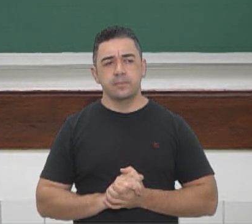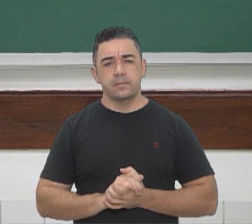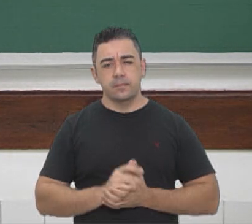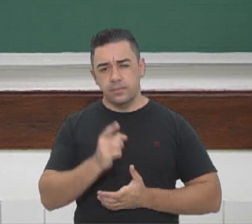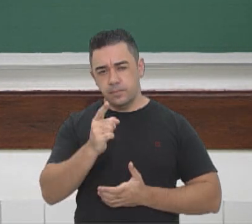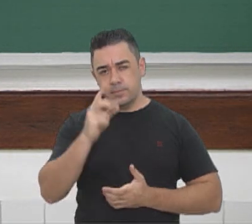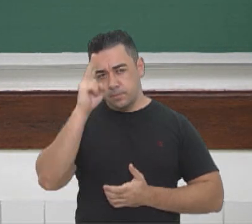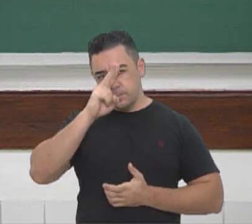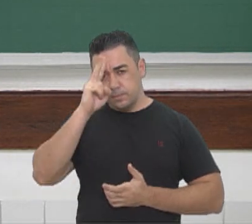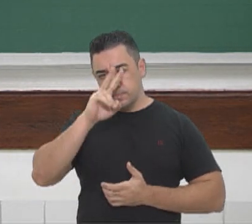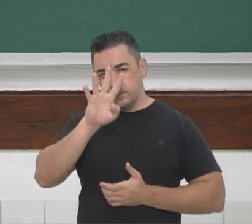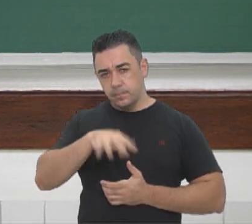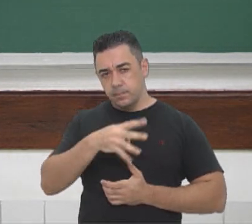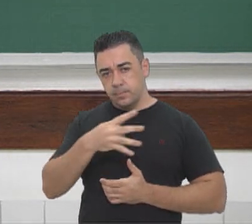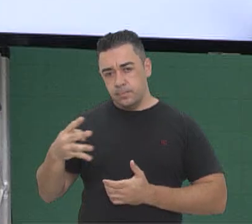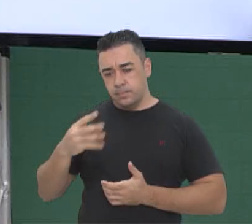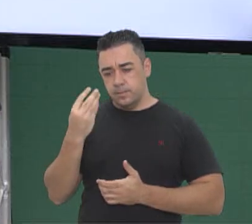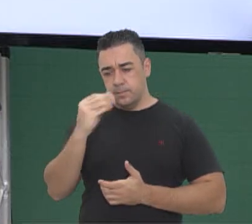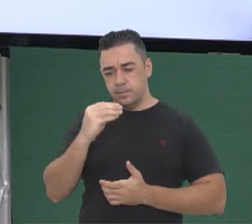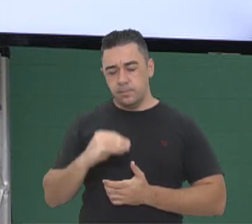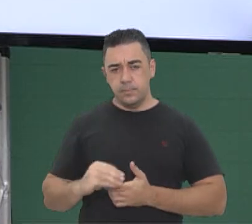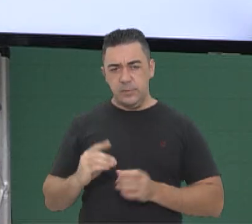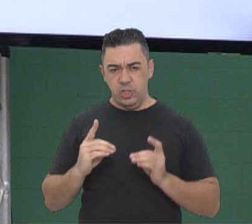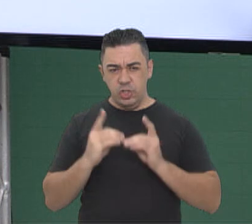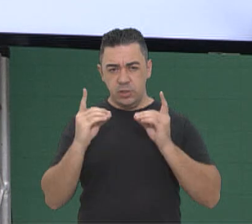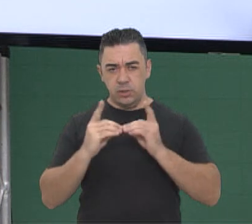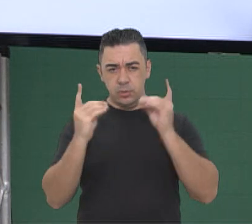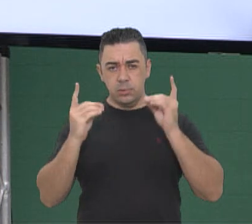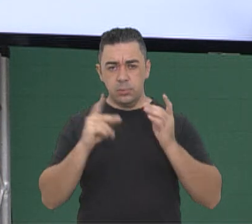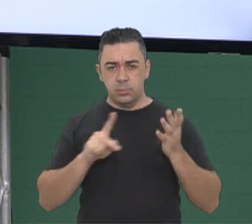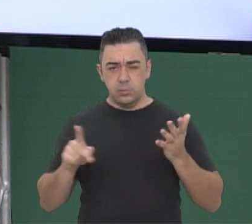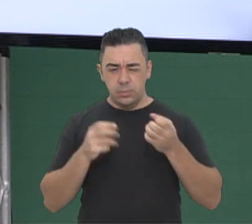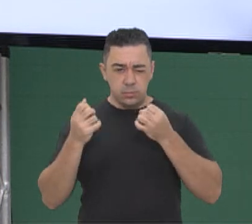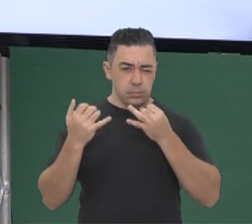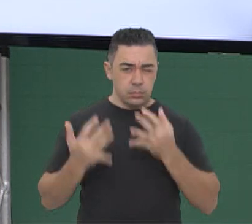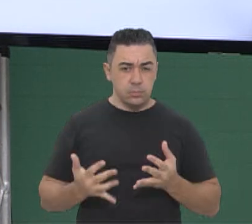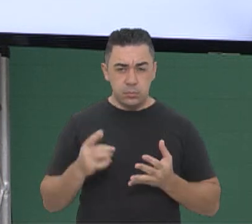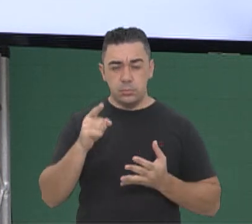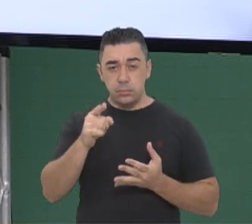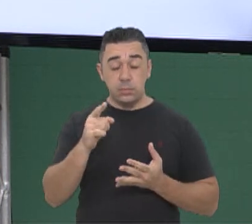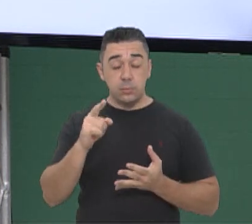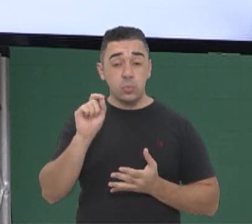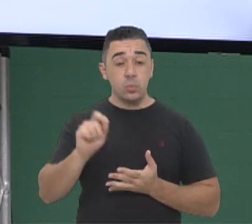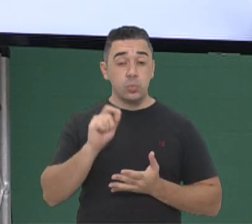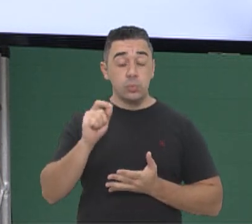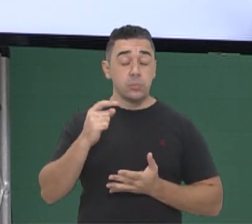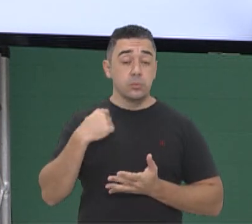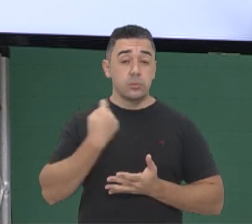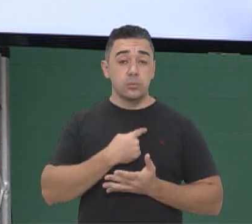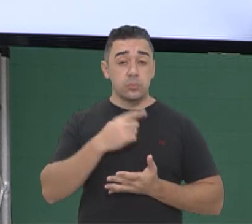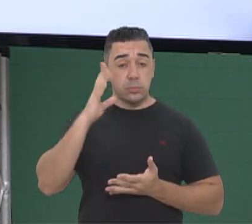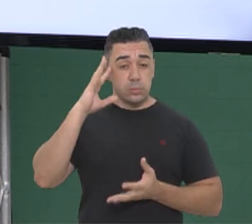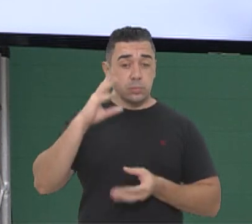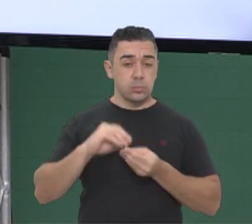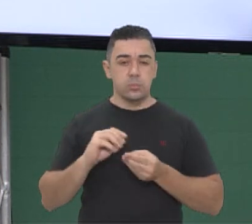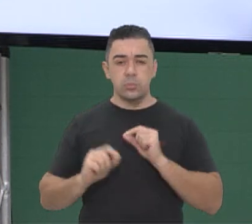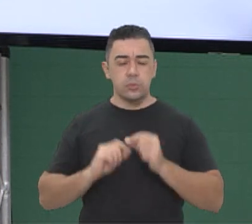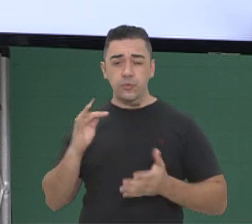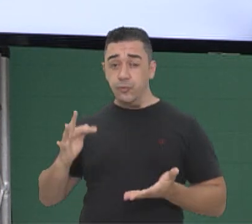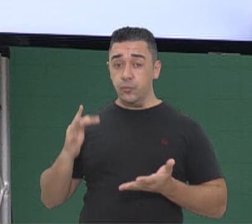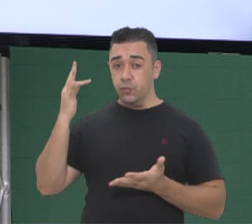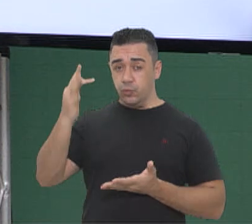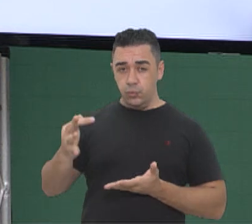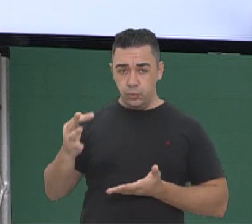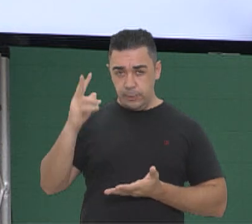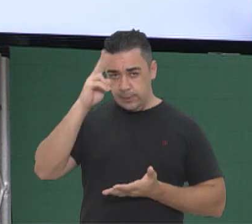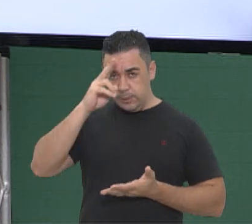Vocês devem lembrar dessa tabelinha didática da aula passada que o professor falou para trazer a noção para nós das terminações do futuro.